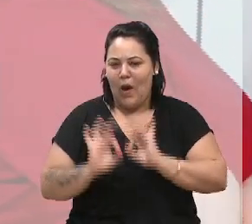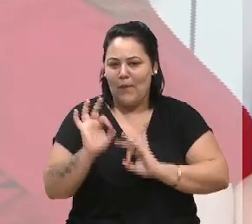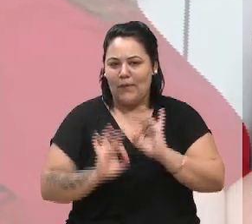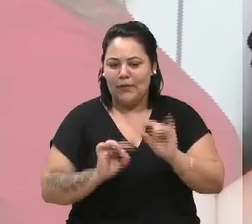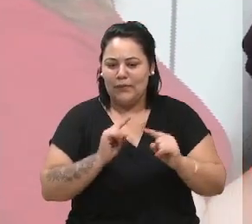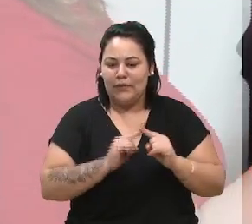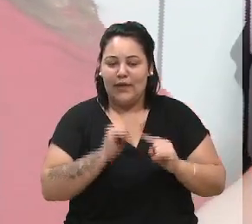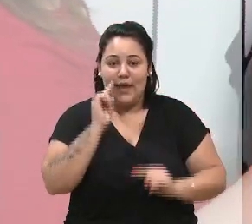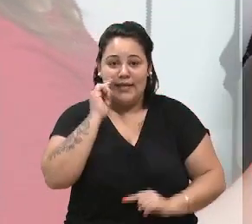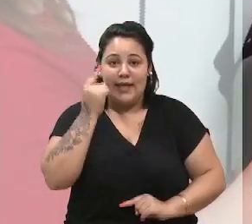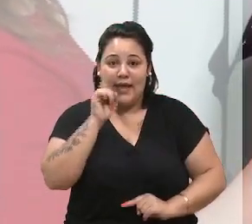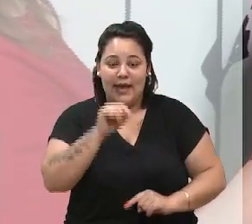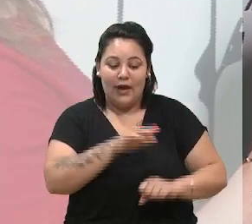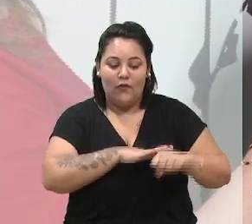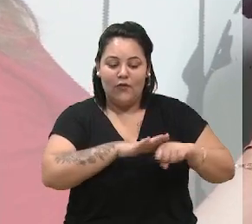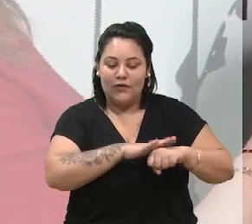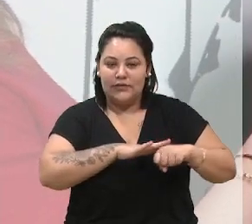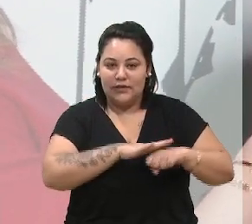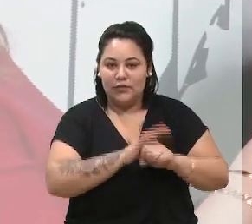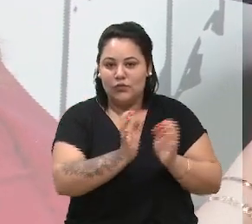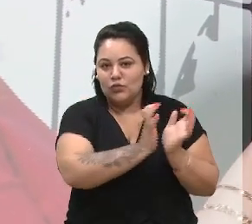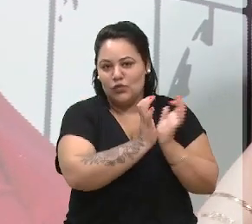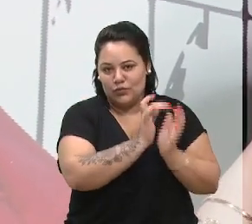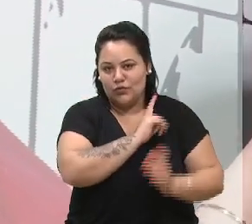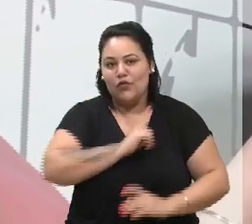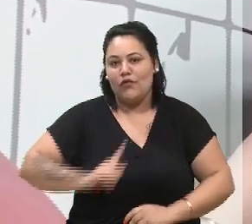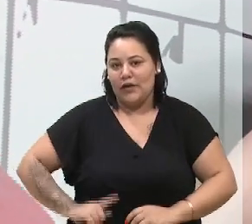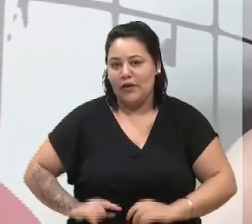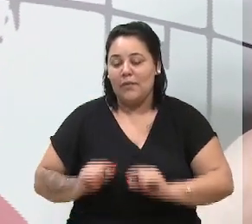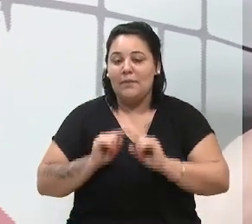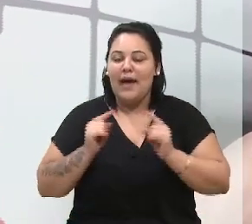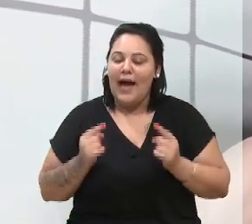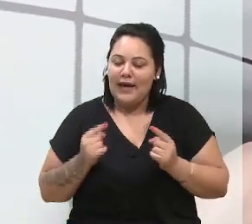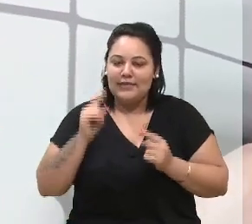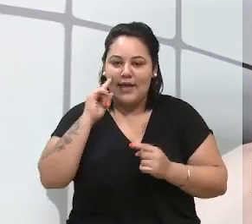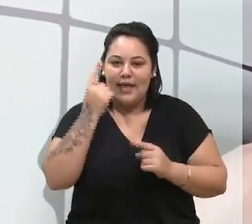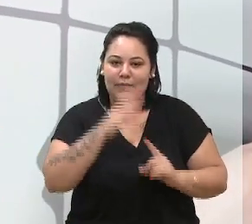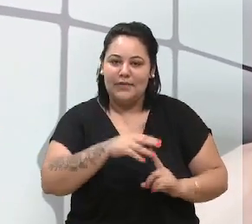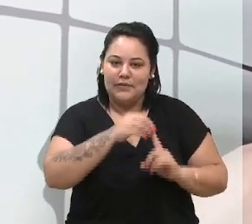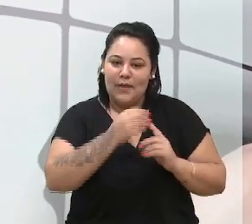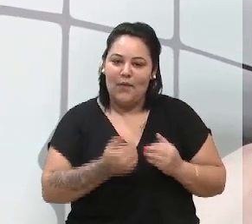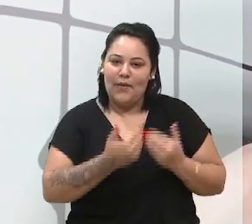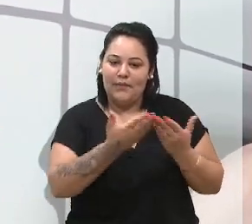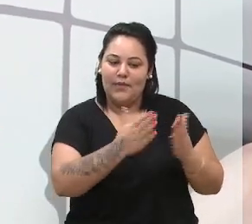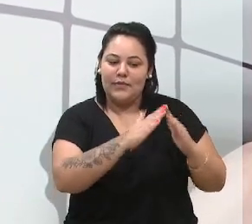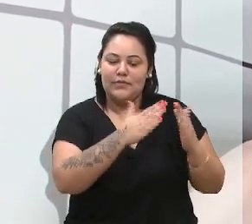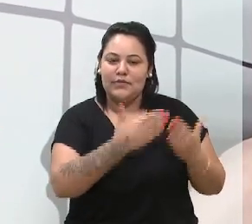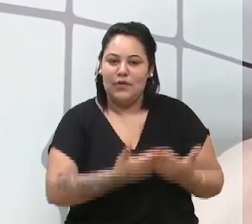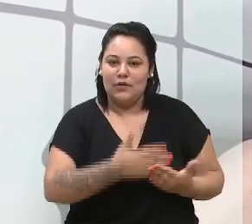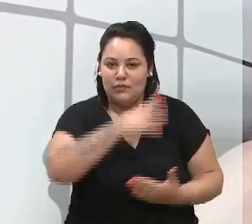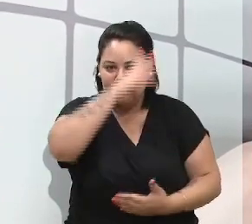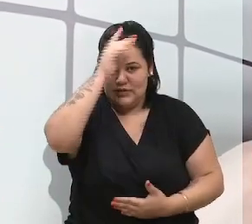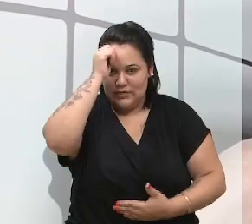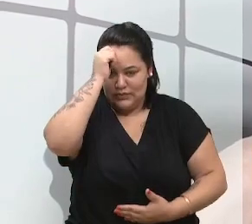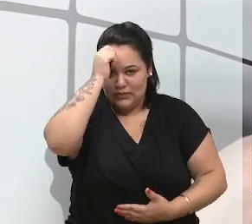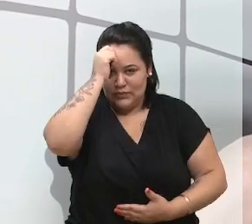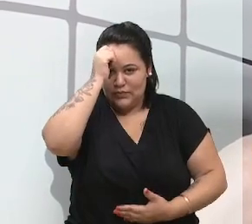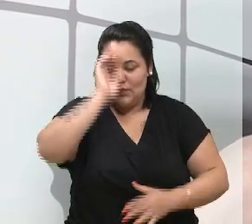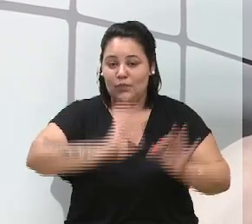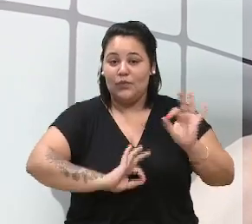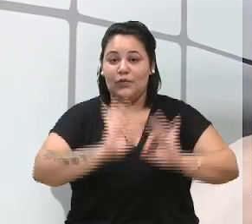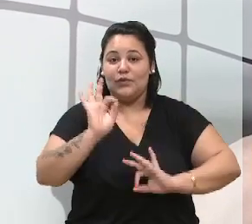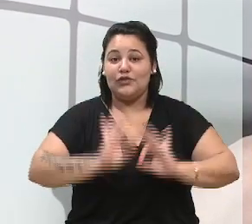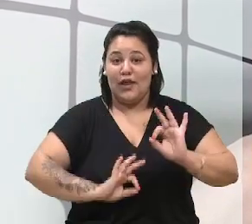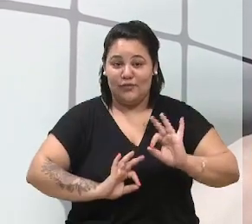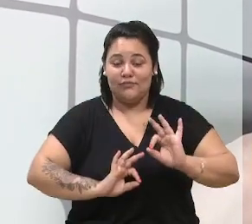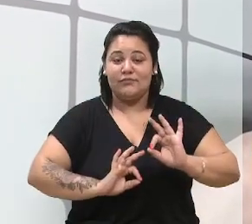com alguns órgãos do governo mas a ideia é levar para as escolas do município um projeto de